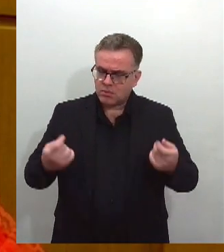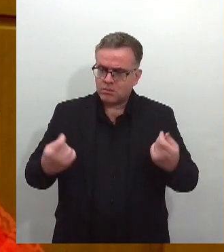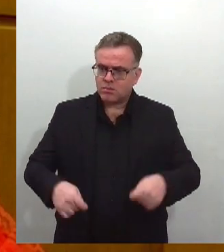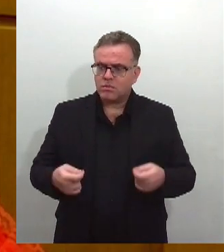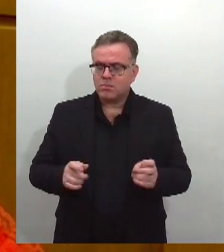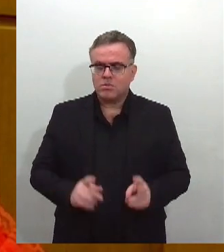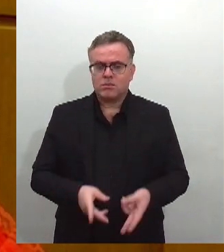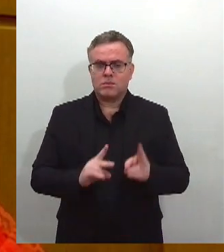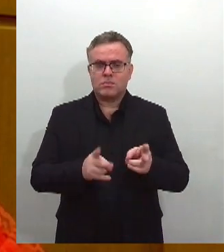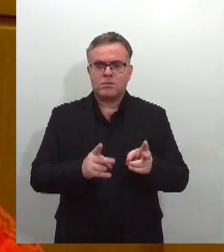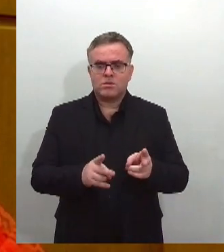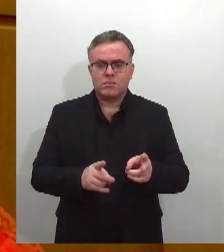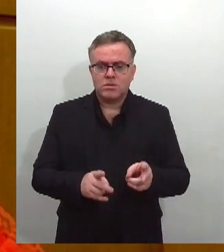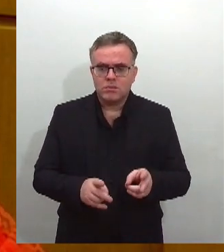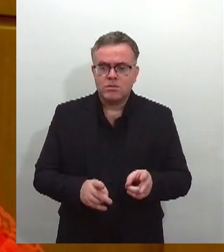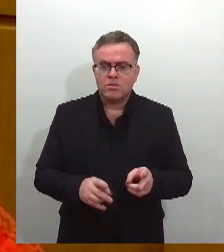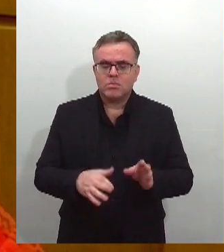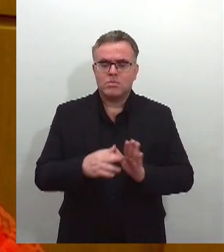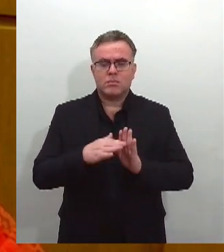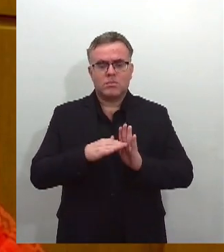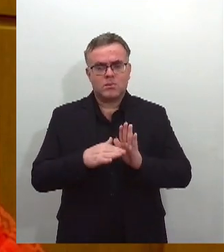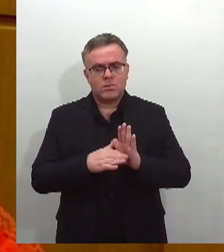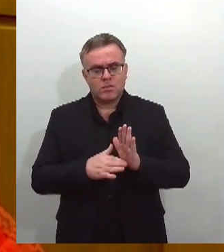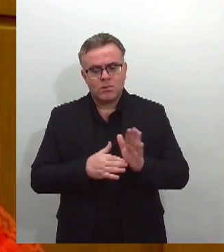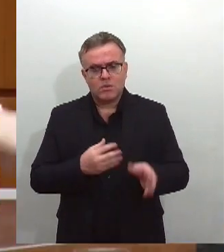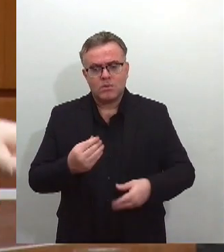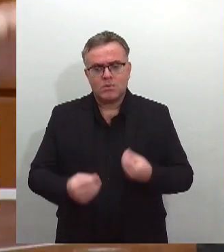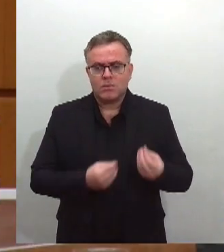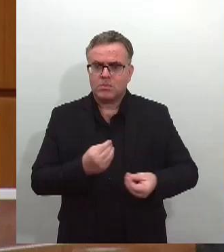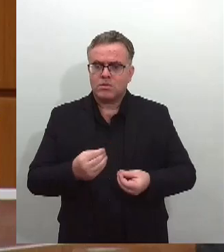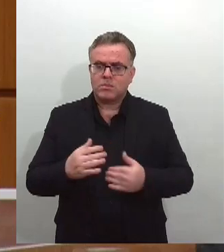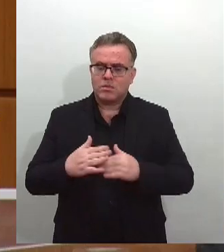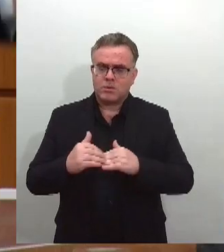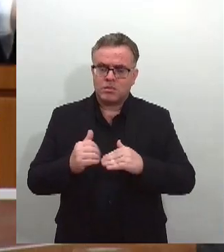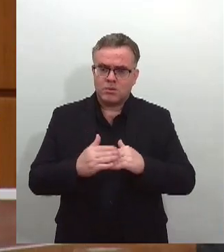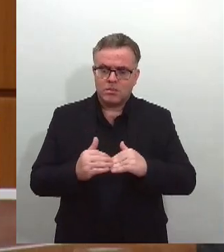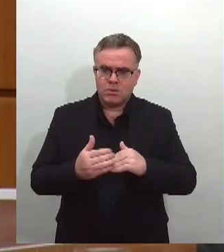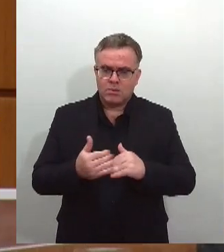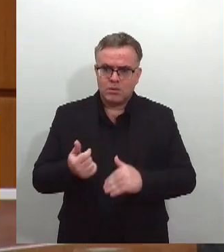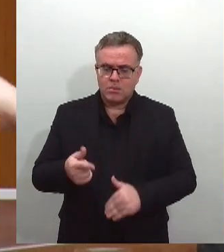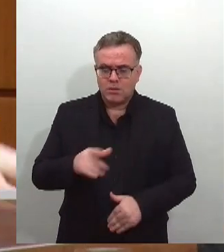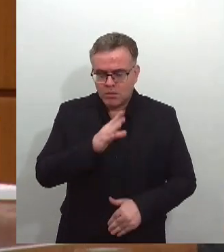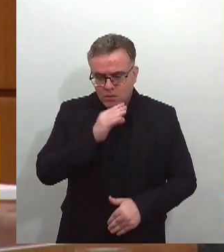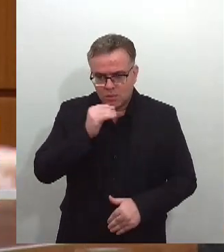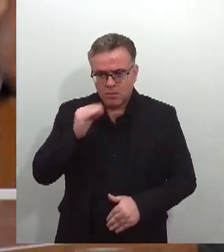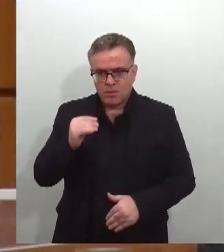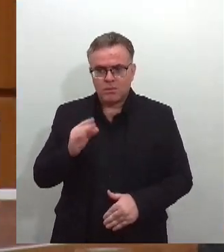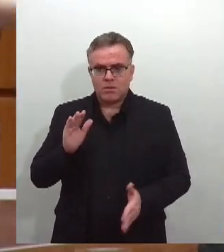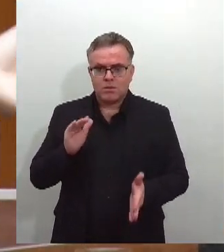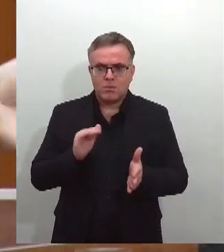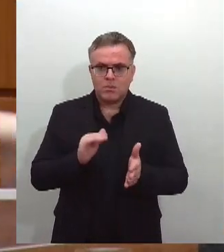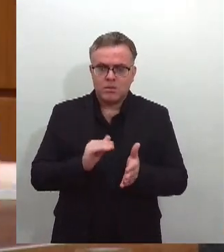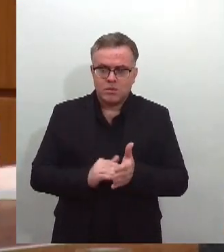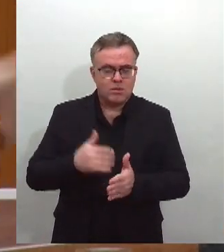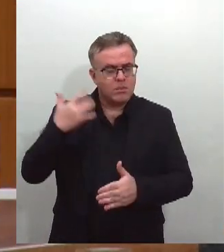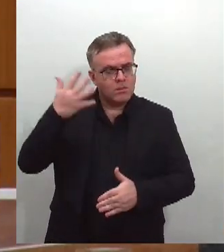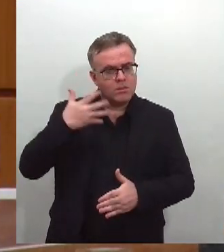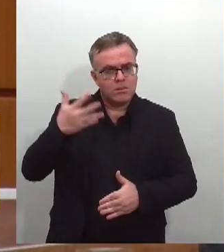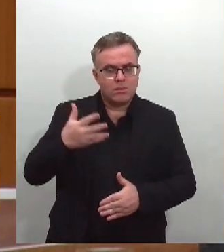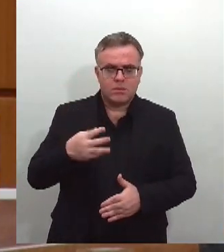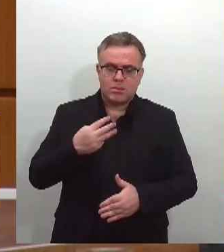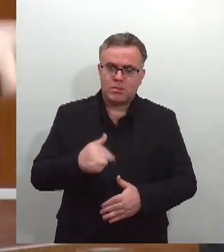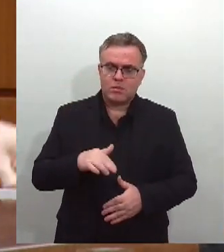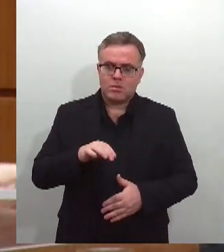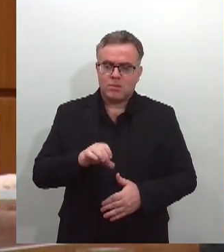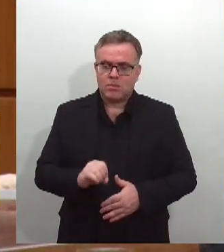liminar, acolher essa adolescente trans. O último orador foi o deputado Marcos Oliveira. ele usou a tribuna